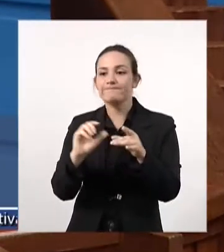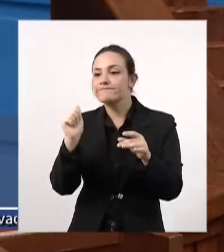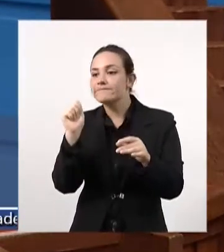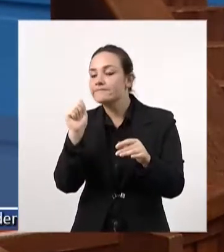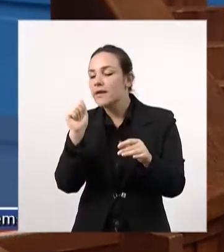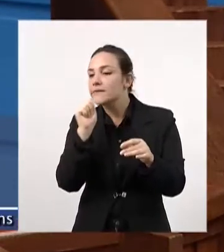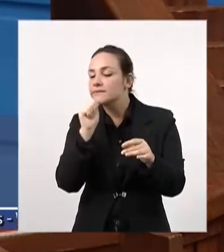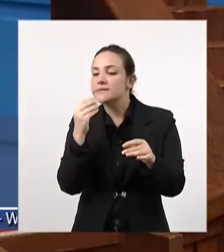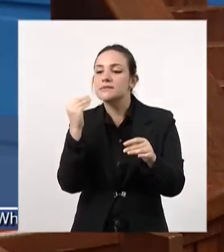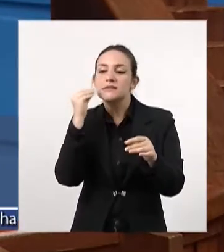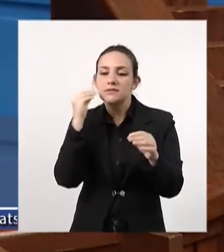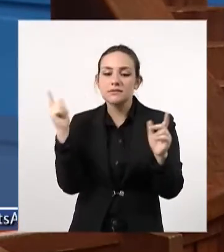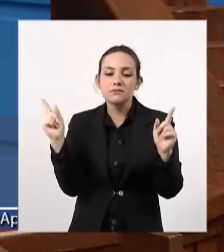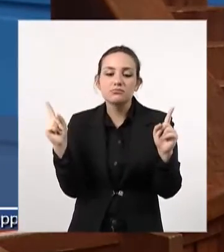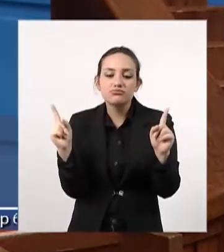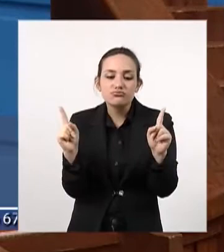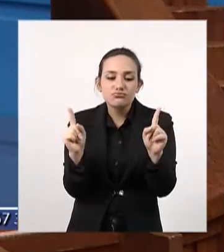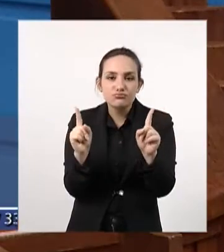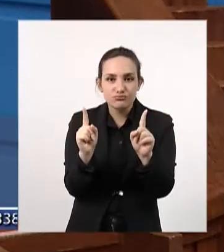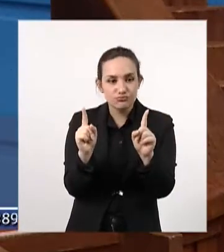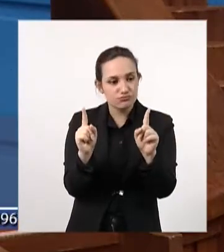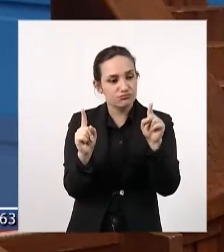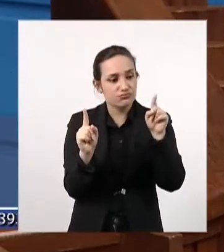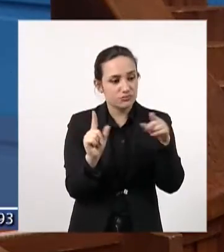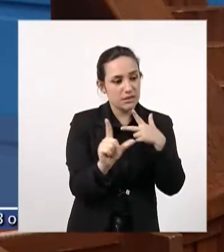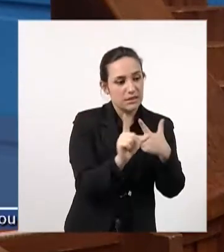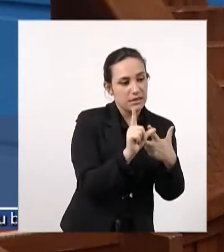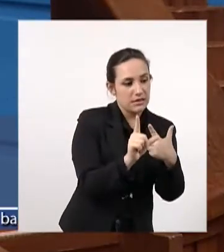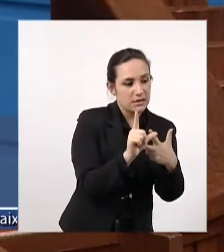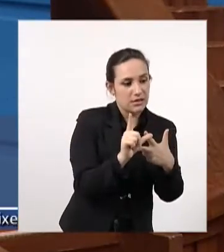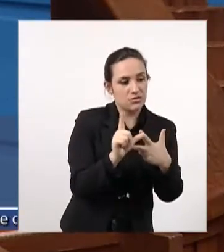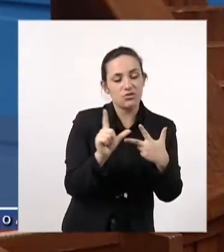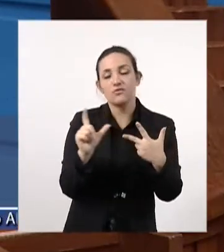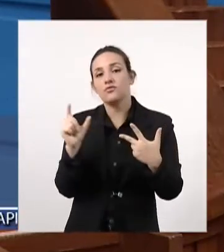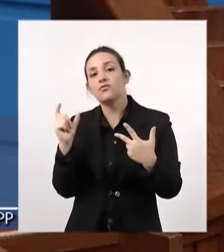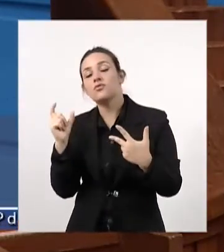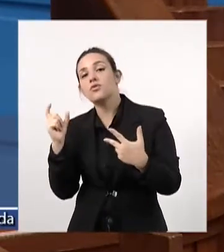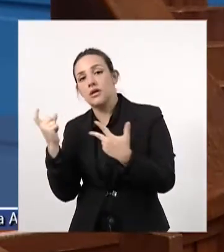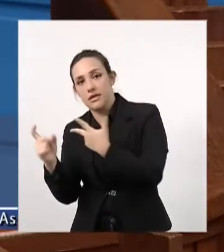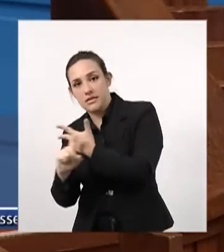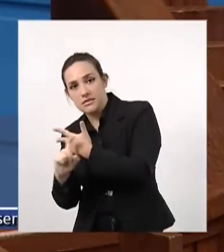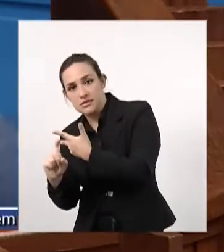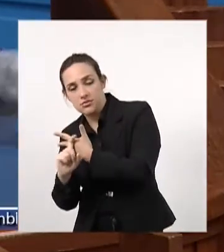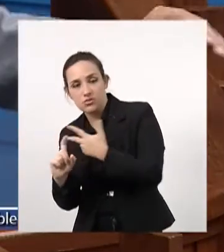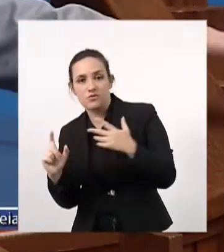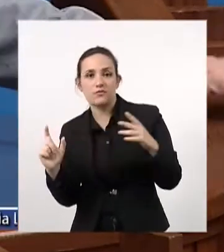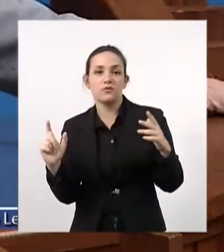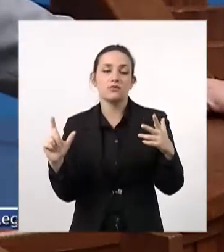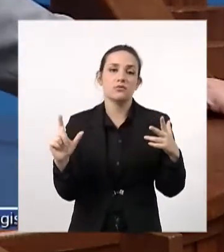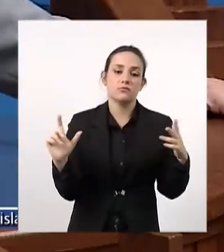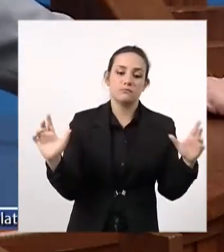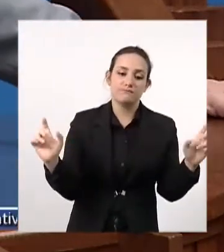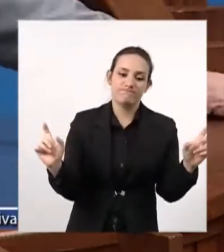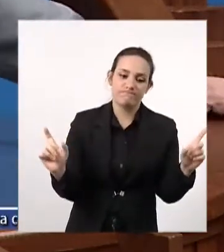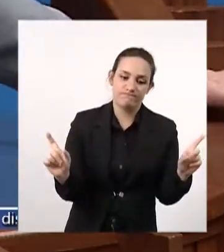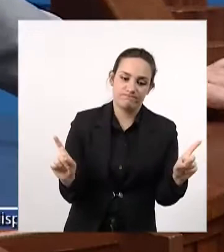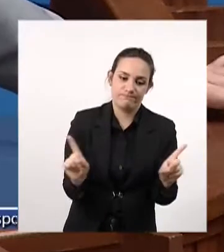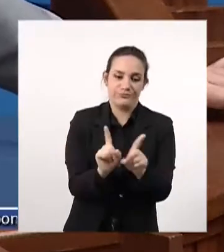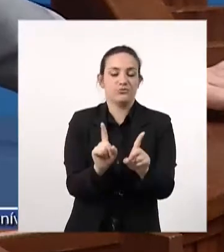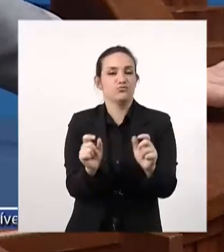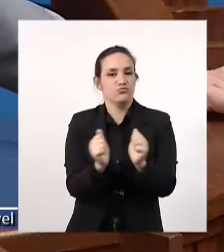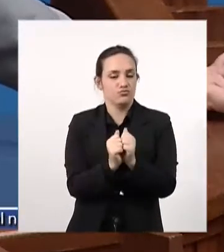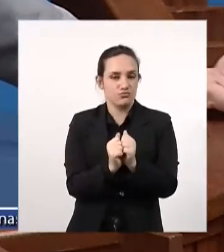proximidade do legislativo com o executivo e vice-versa. E nós procuramos,